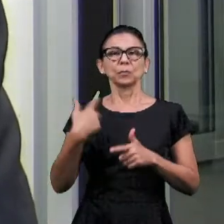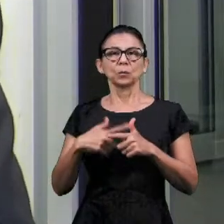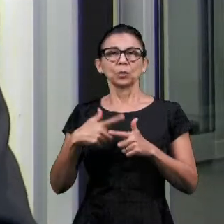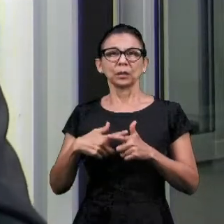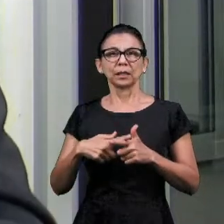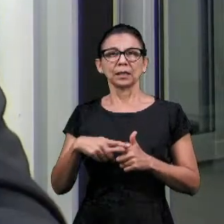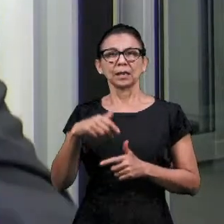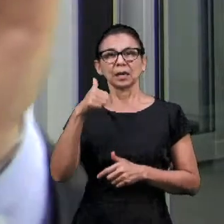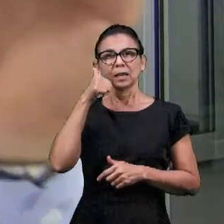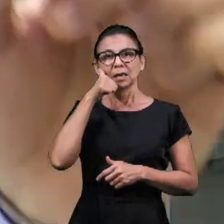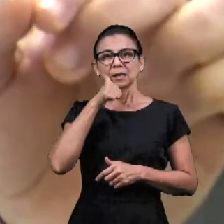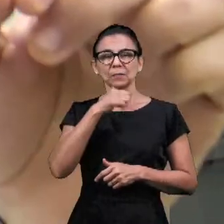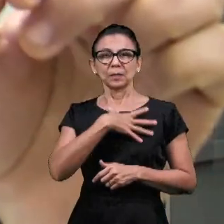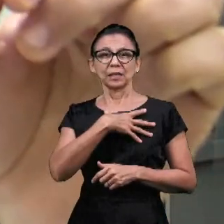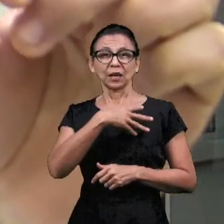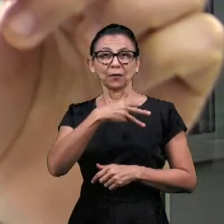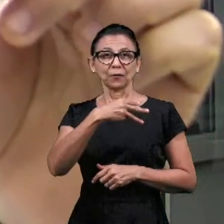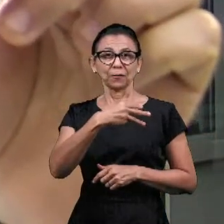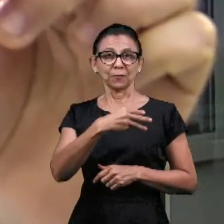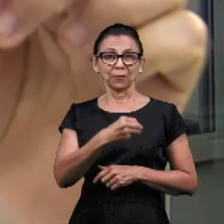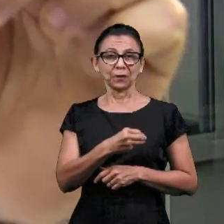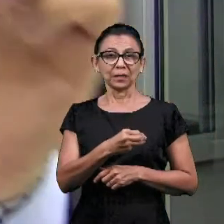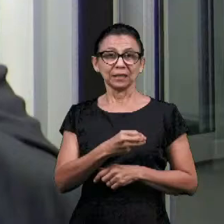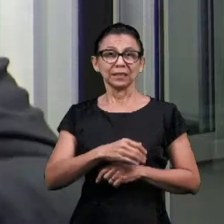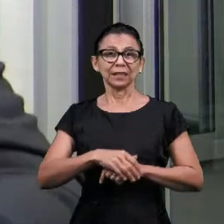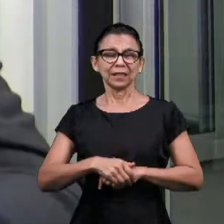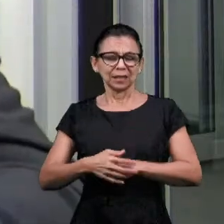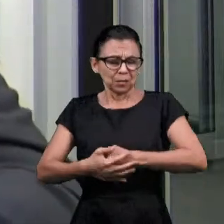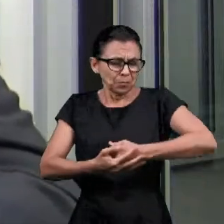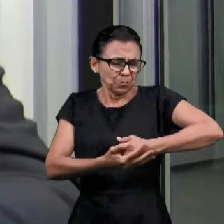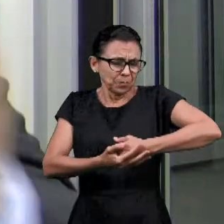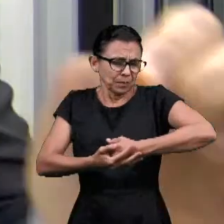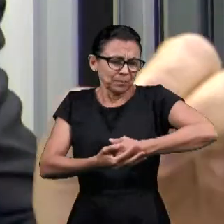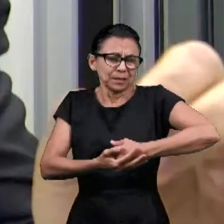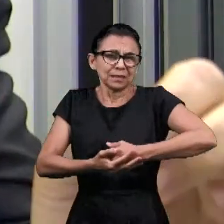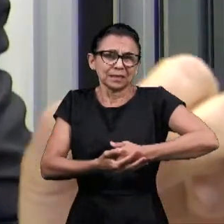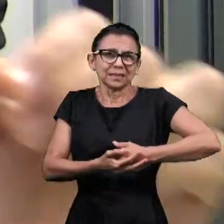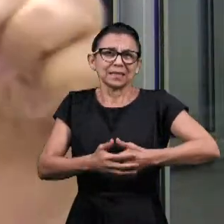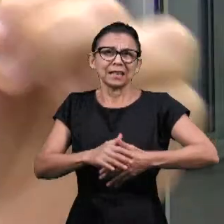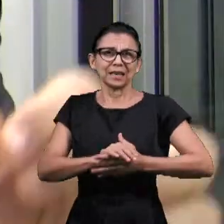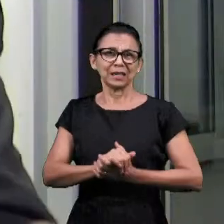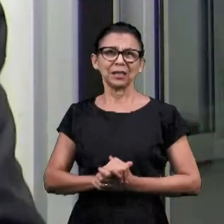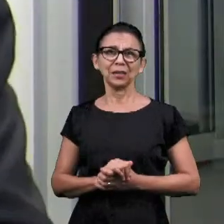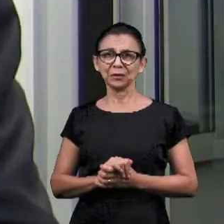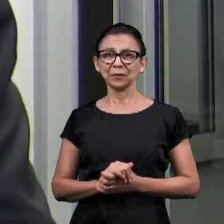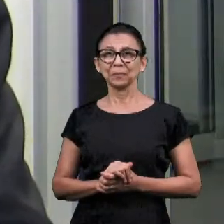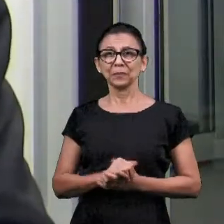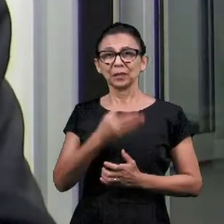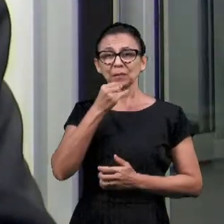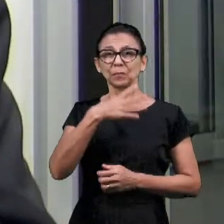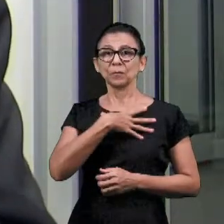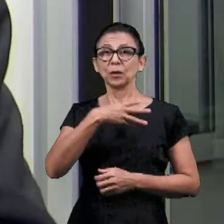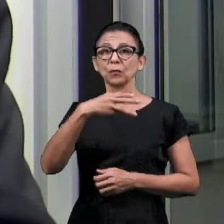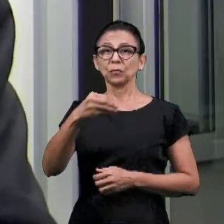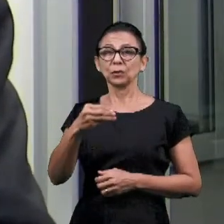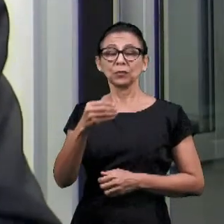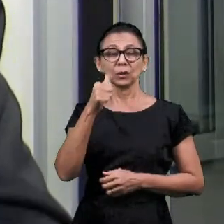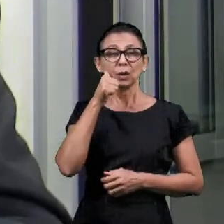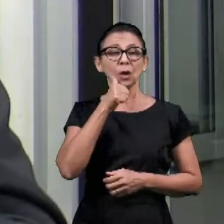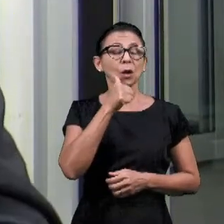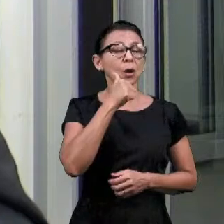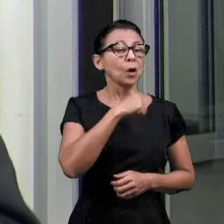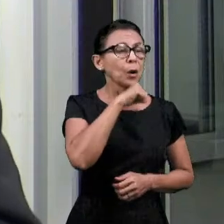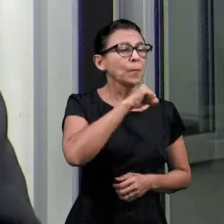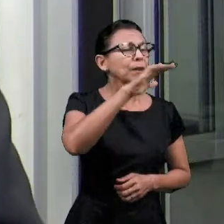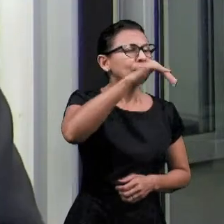A minha esposa estava amamentando no carro quando o meu filho mais velho foi lá chamar, corre, corre, que papai foi chamado lá na frente. E aí ela